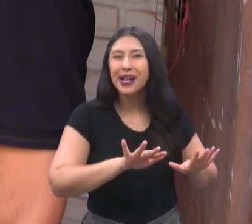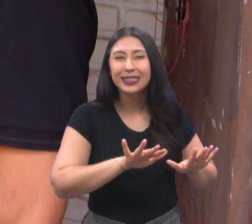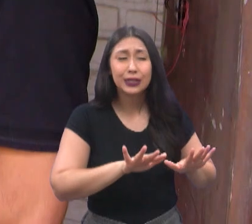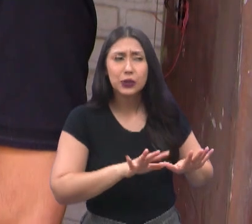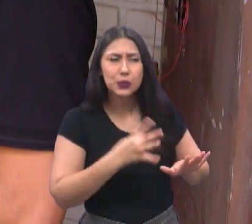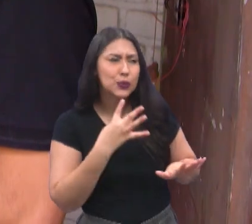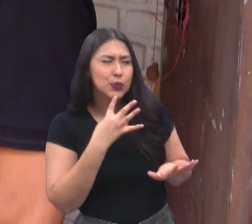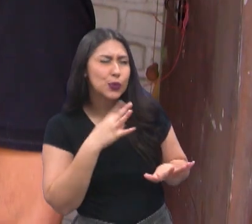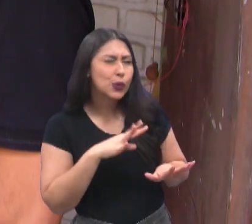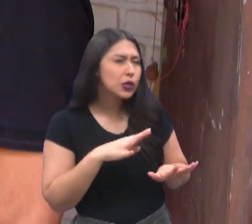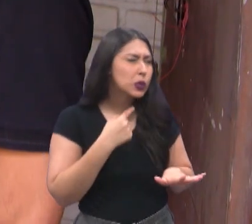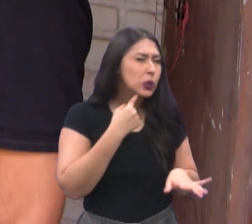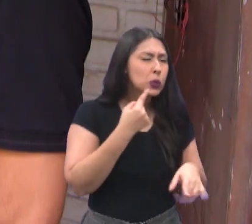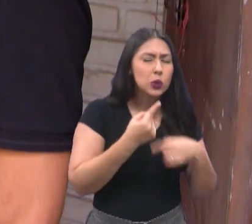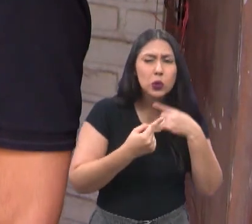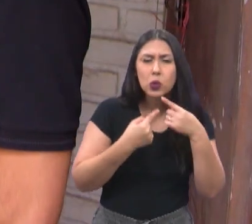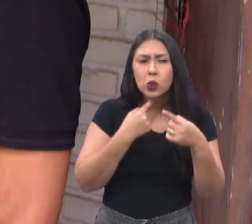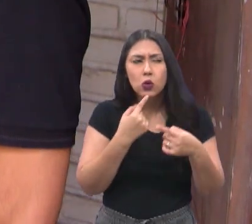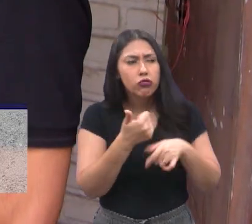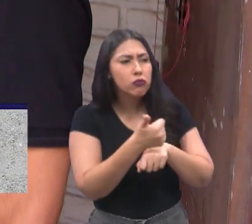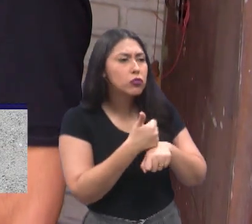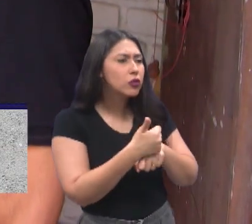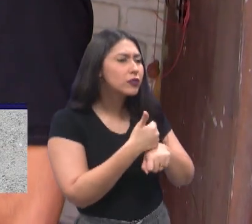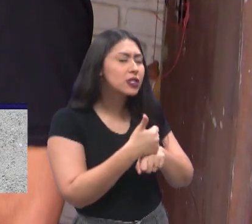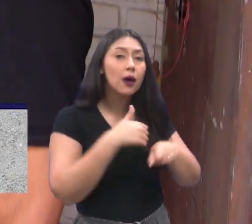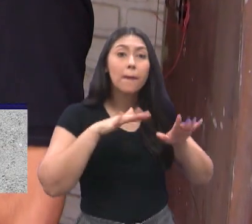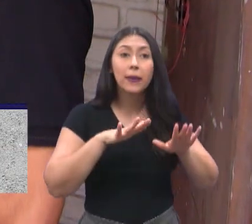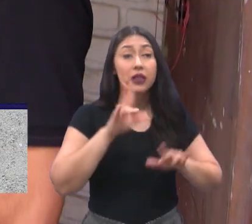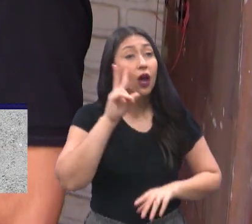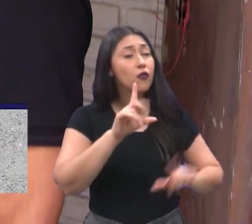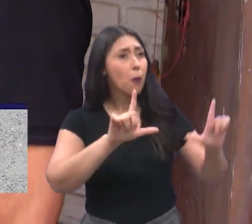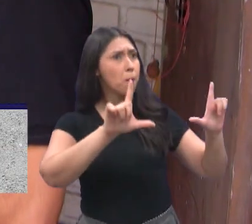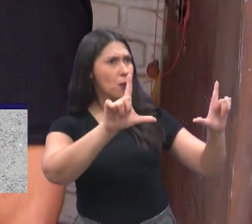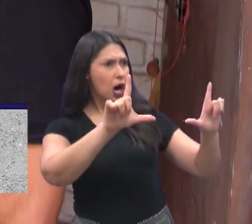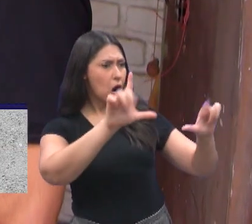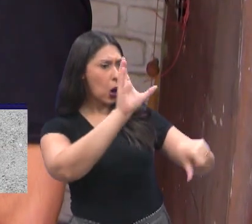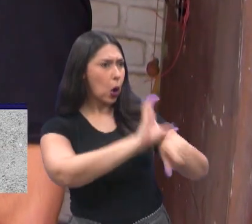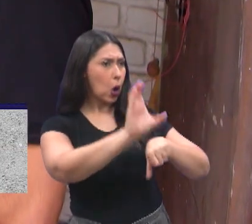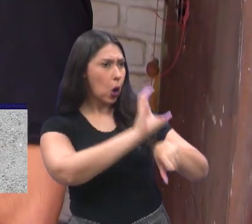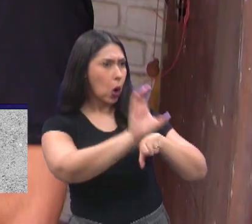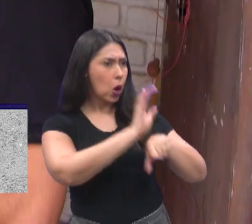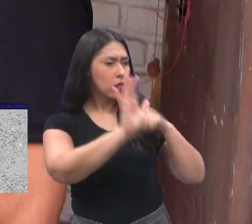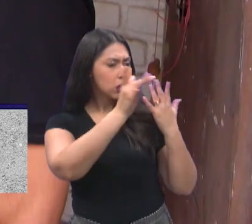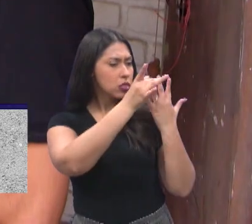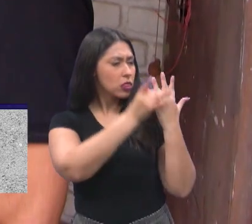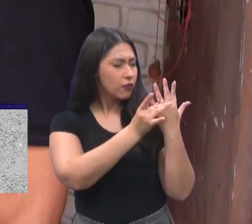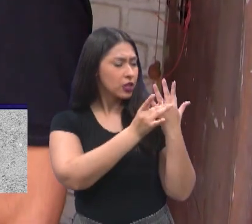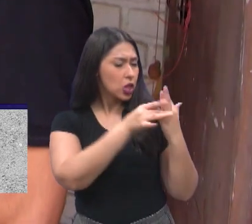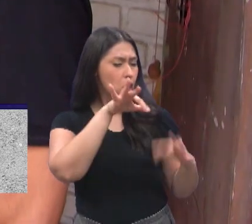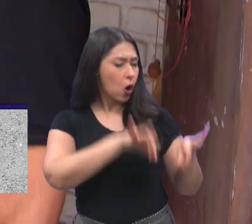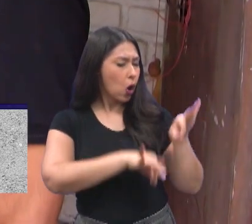estava em dúvida sobre o que eu ia fazer. E aí eu vi um cartaz, curso de joalheria, na oficina do artista, curso de